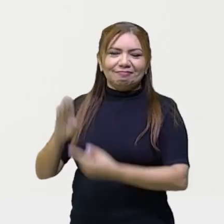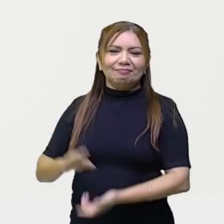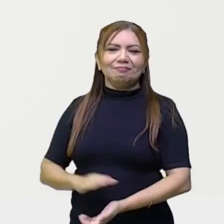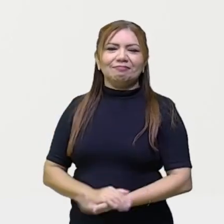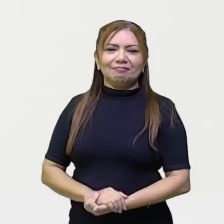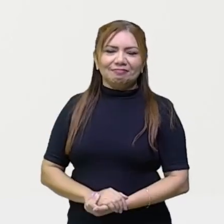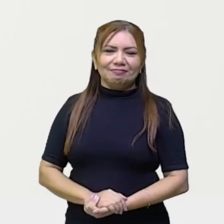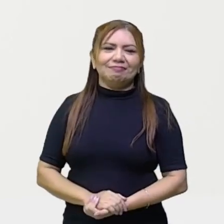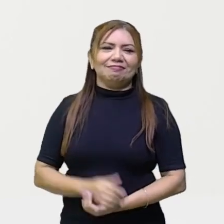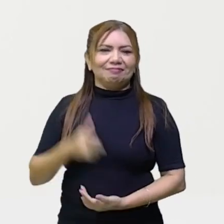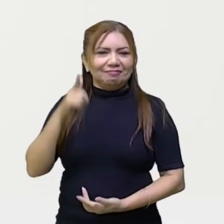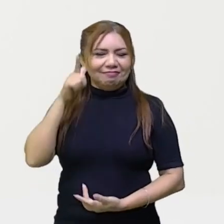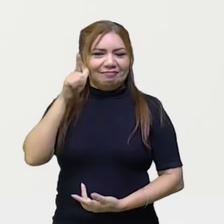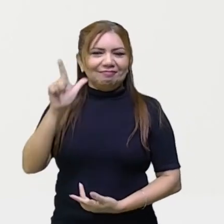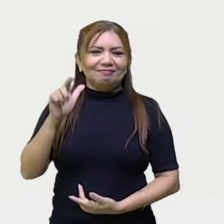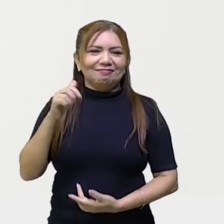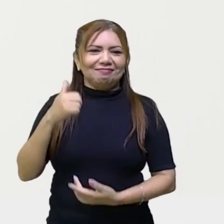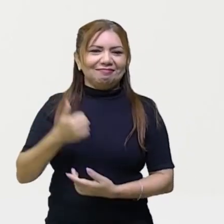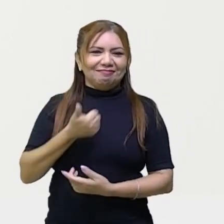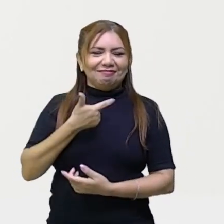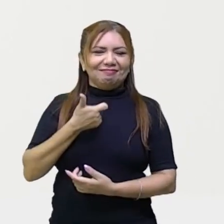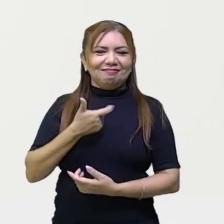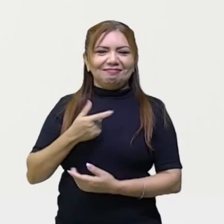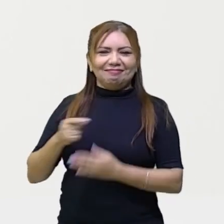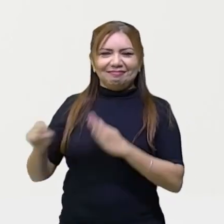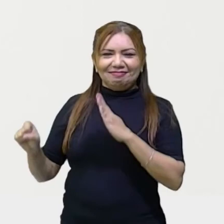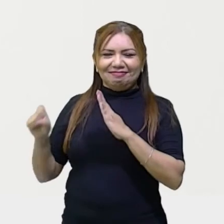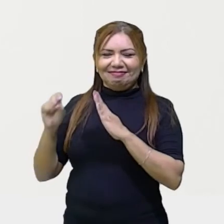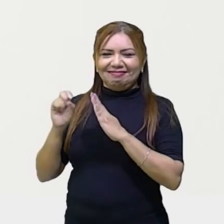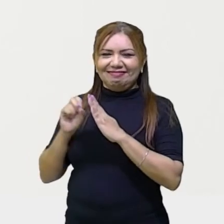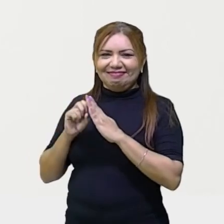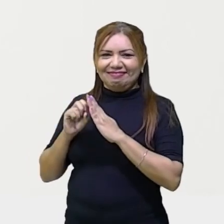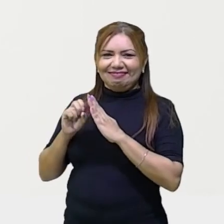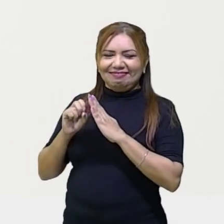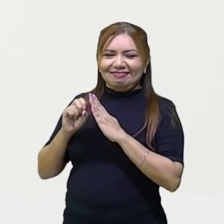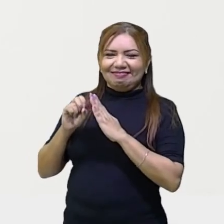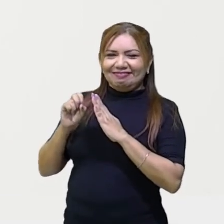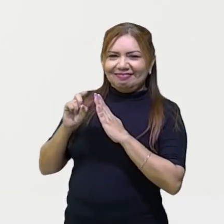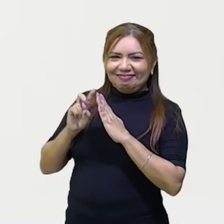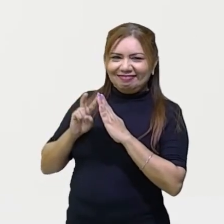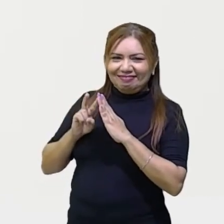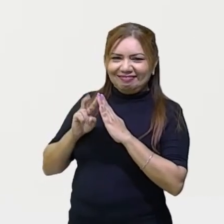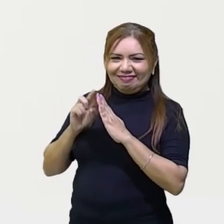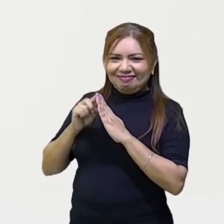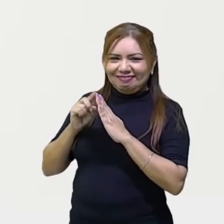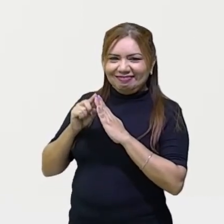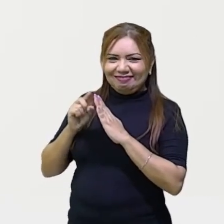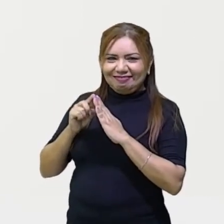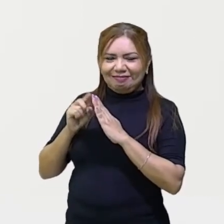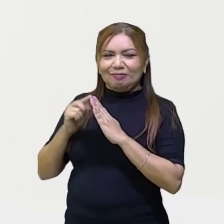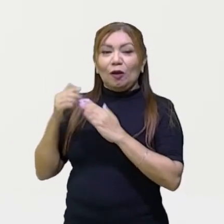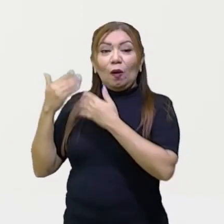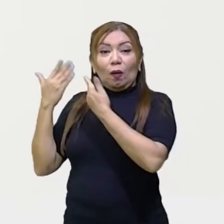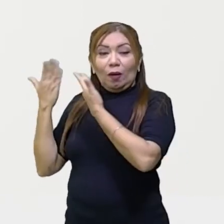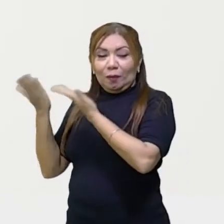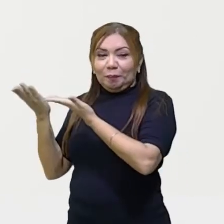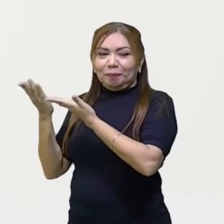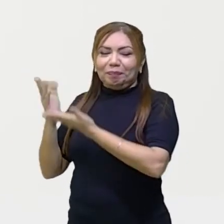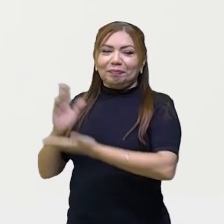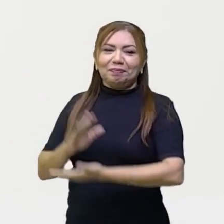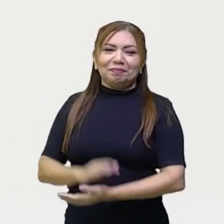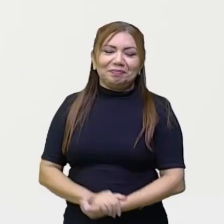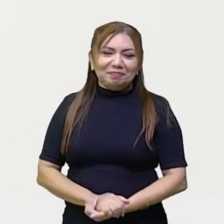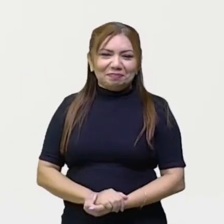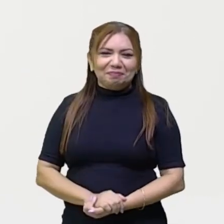12 vértices e 18 arestas e 8 Faces para ela agora essa aqui